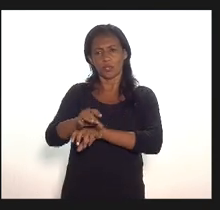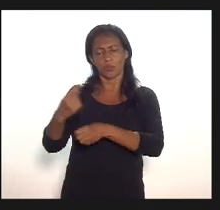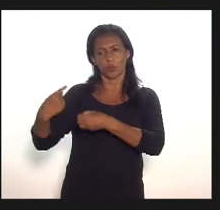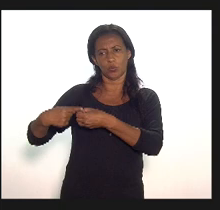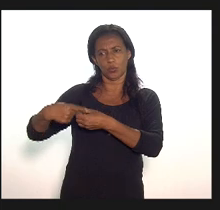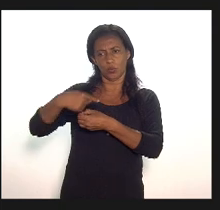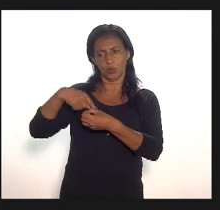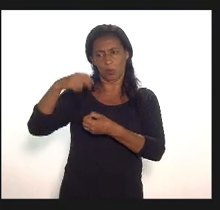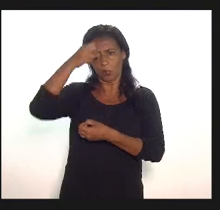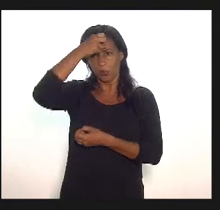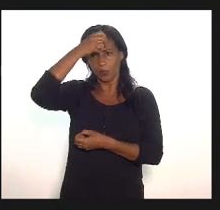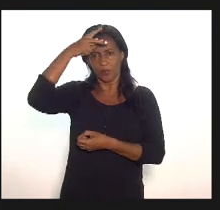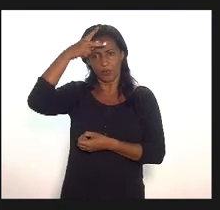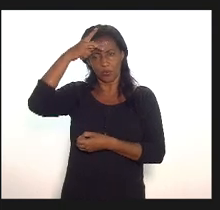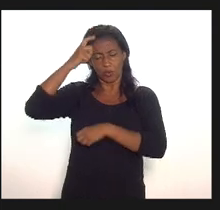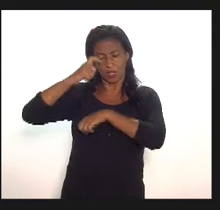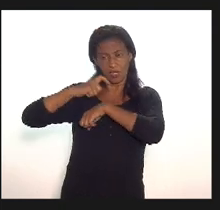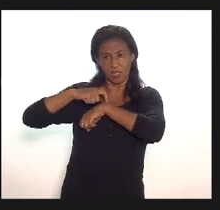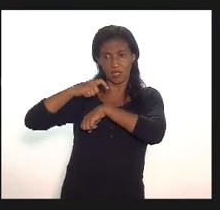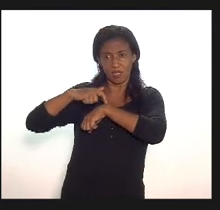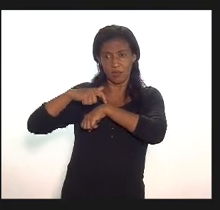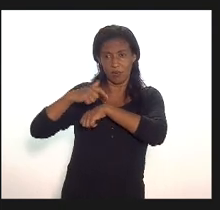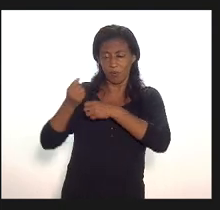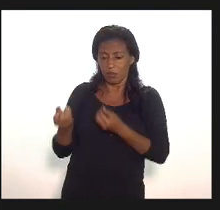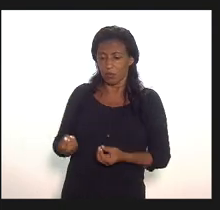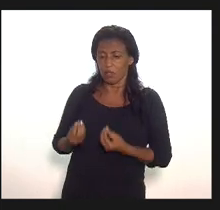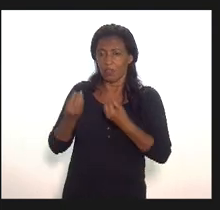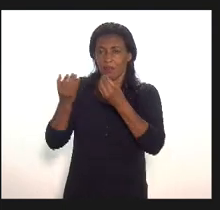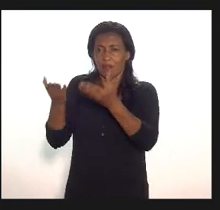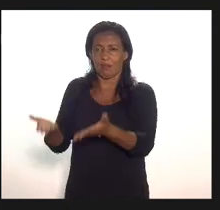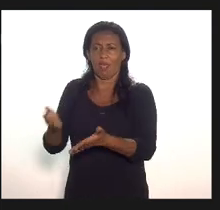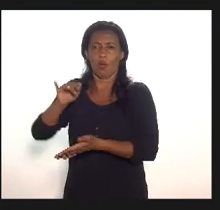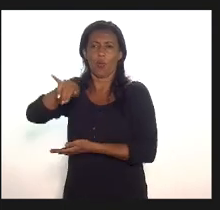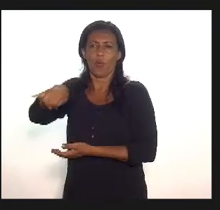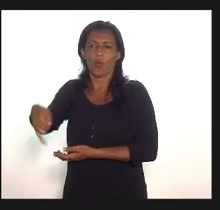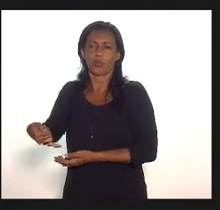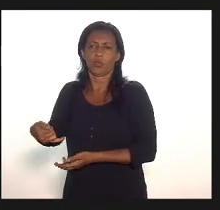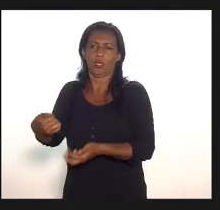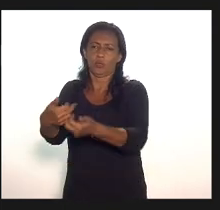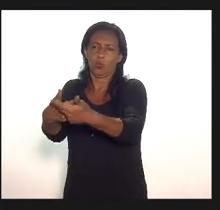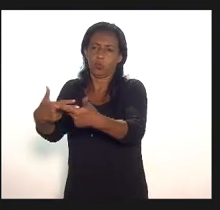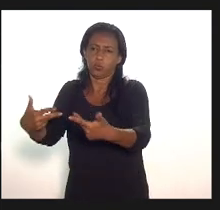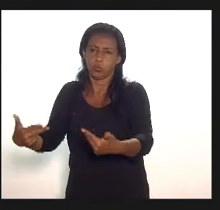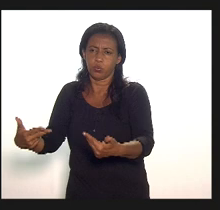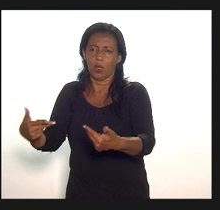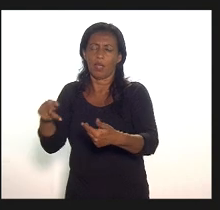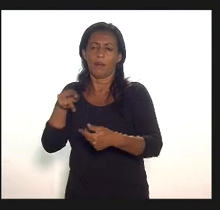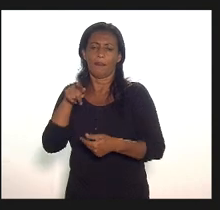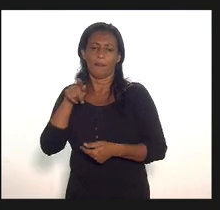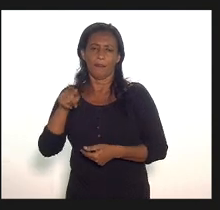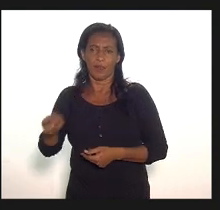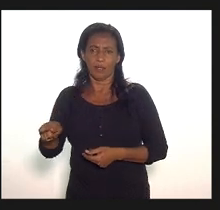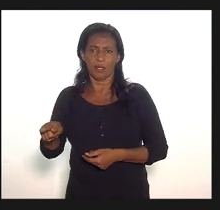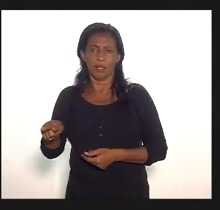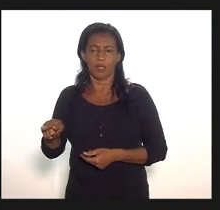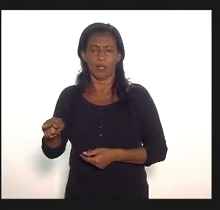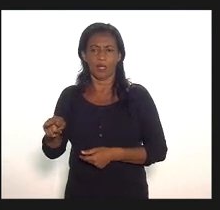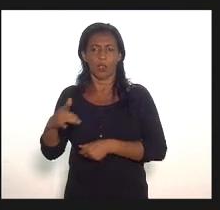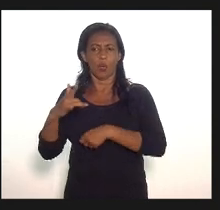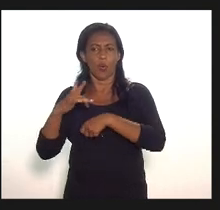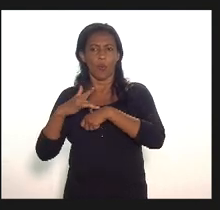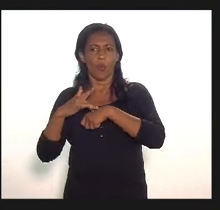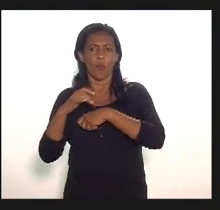municipal, que neste momento significa oferecer condições adequadas para que o modelo